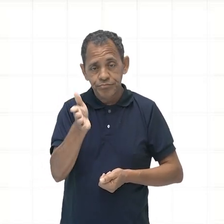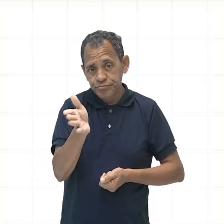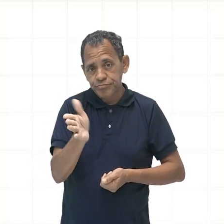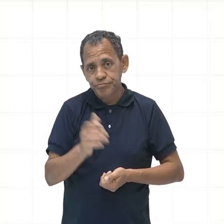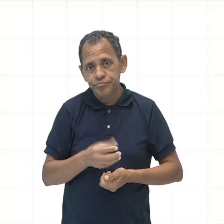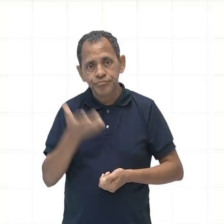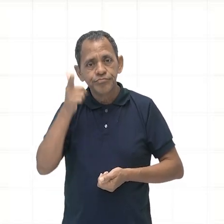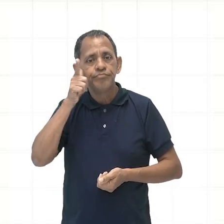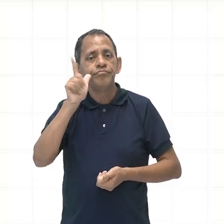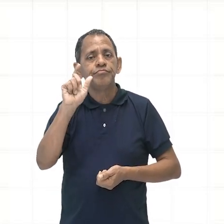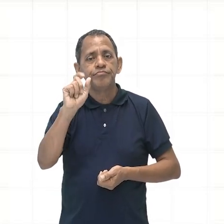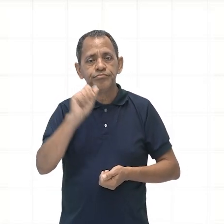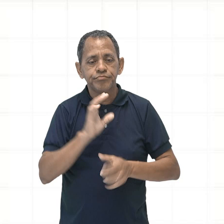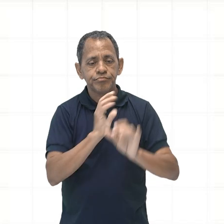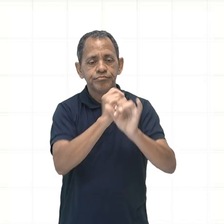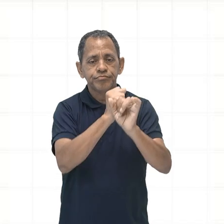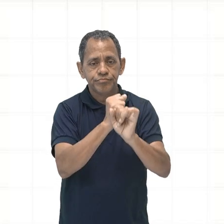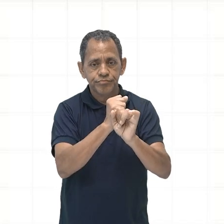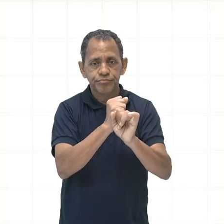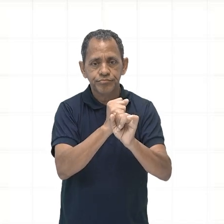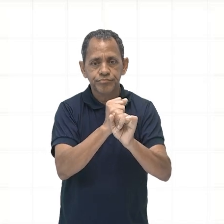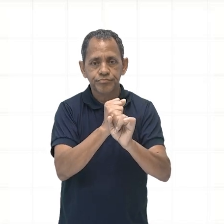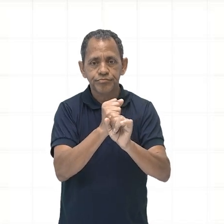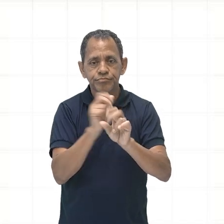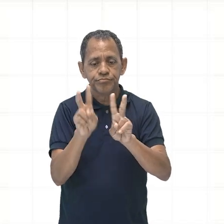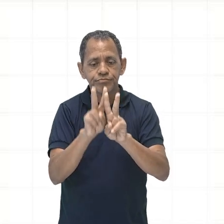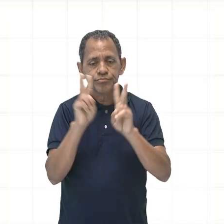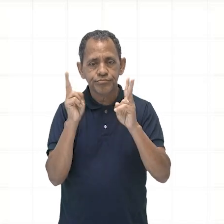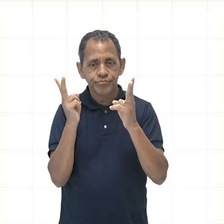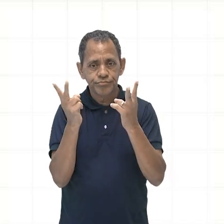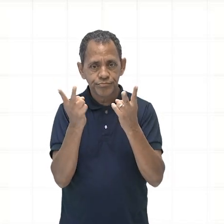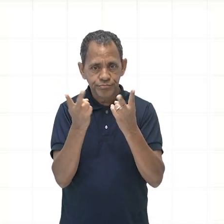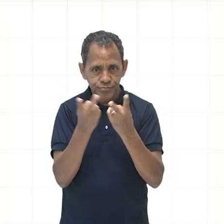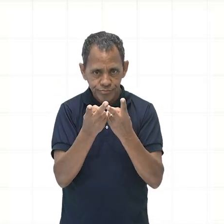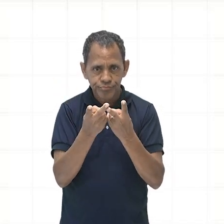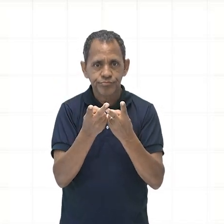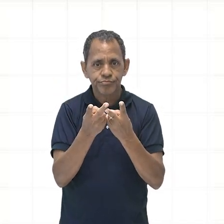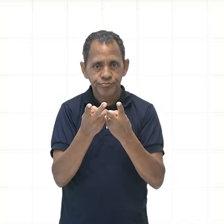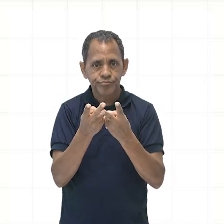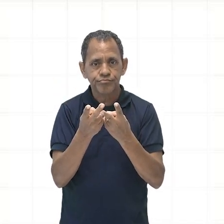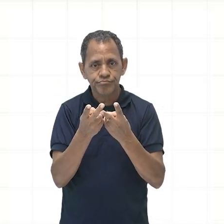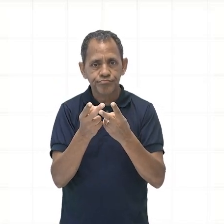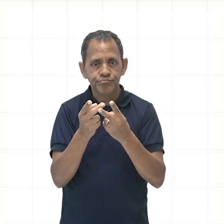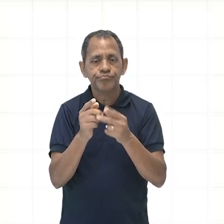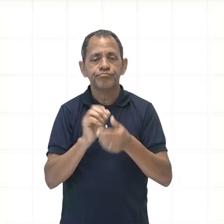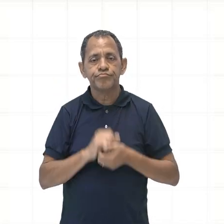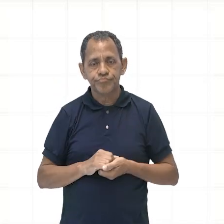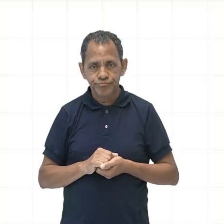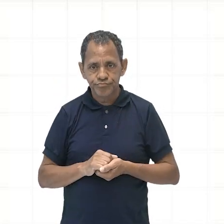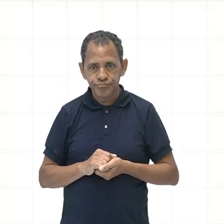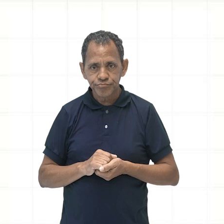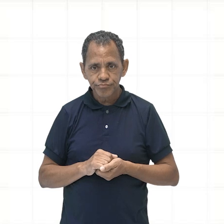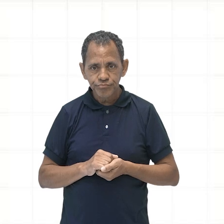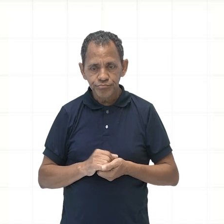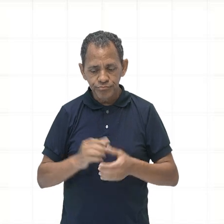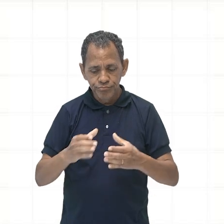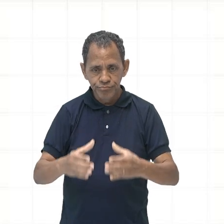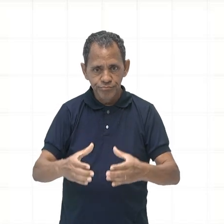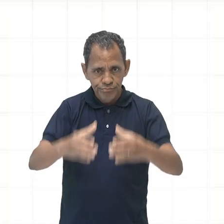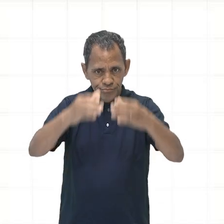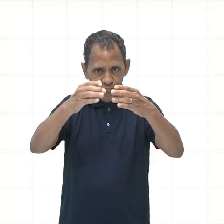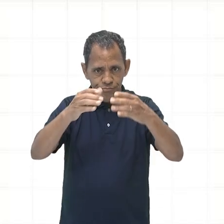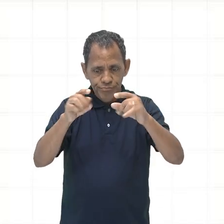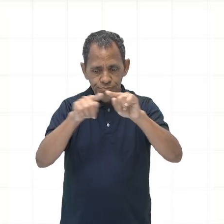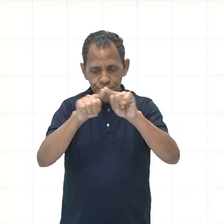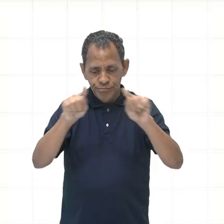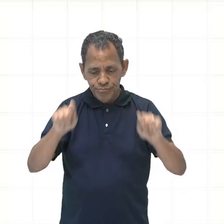eu conseguiria calcular o volume dessa caixa d'água, né? Mas